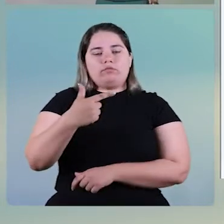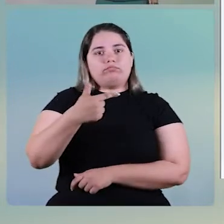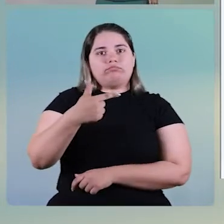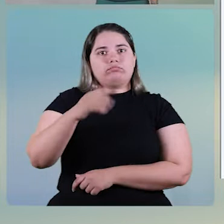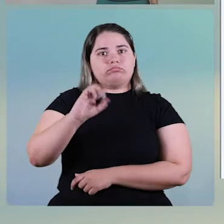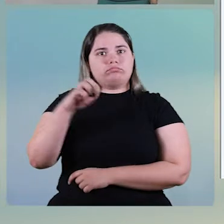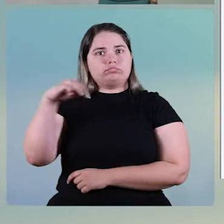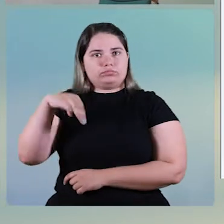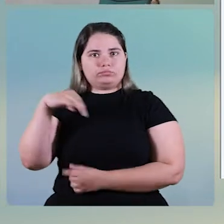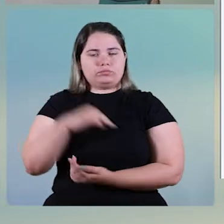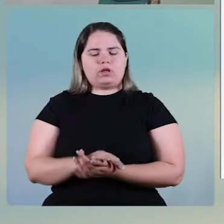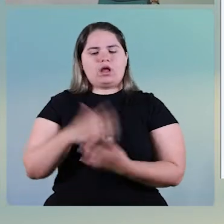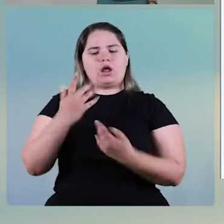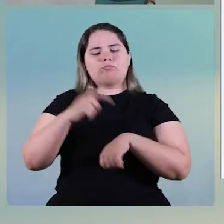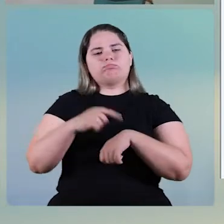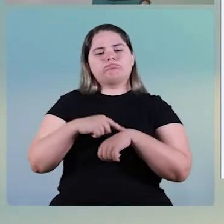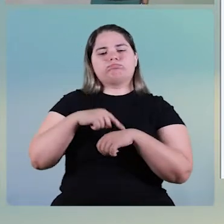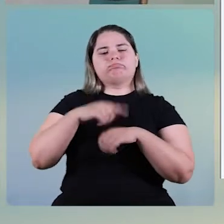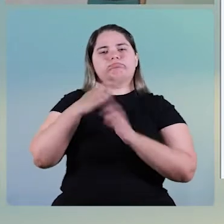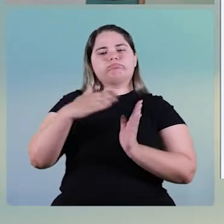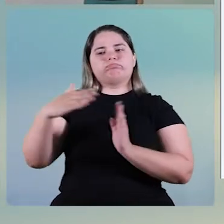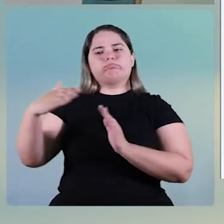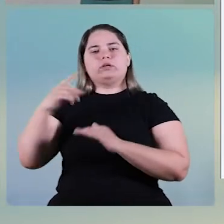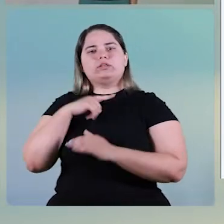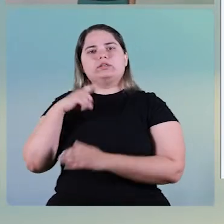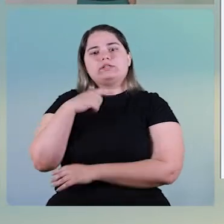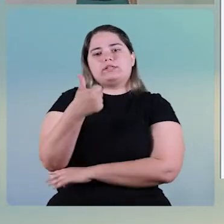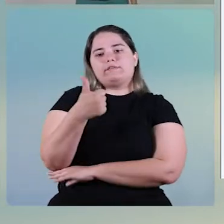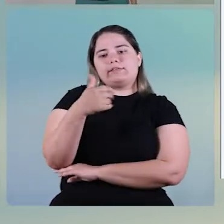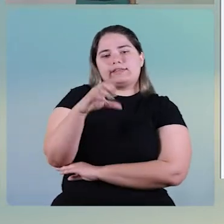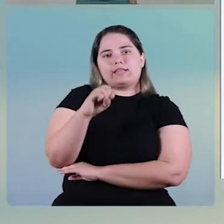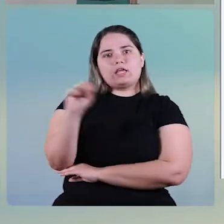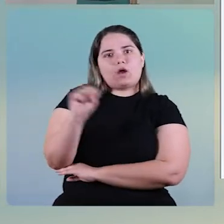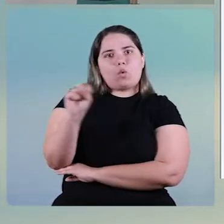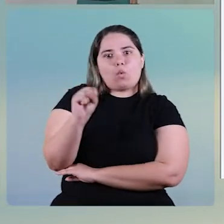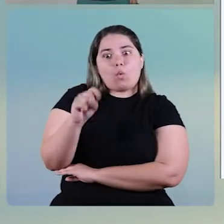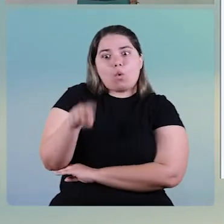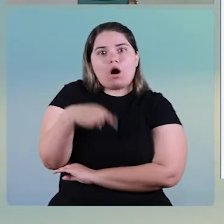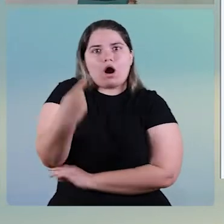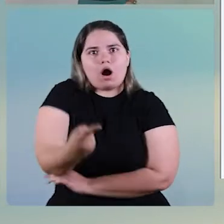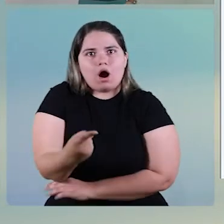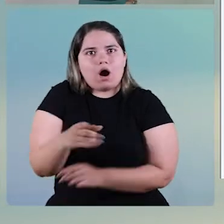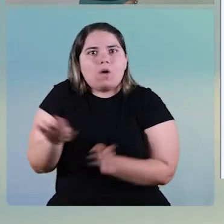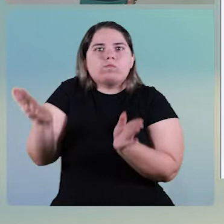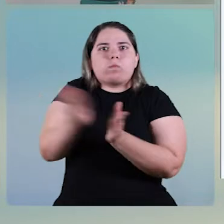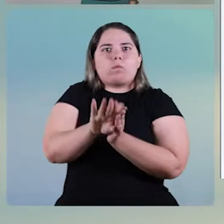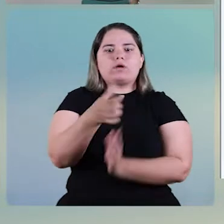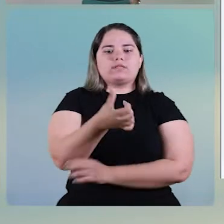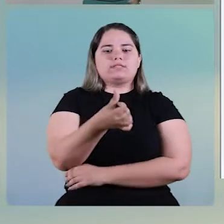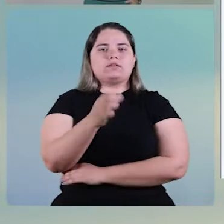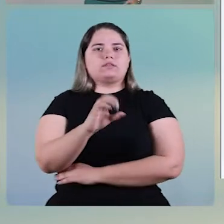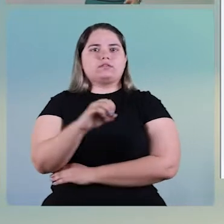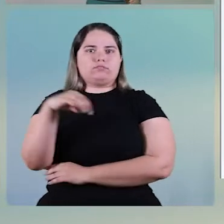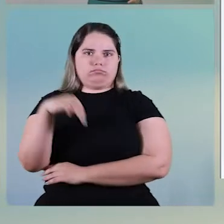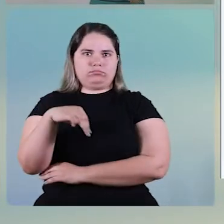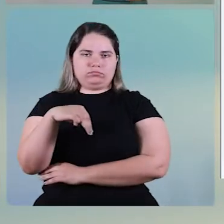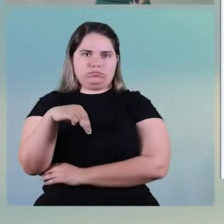tempo ia passando, o automóvel se deslocava, 10 segundos depois ele chegou na posição 60